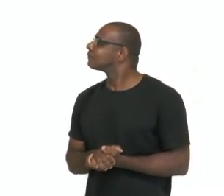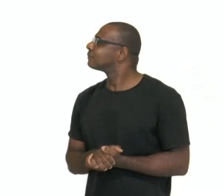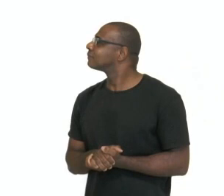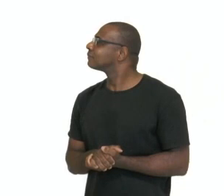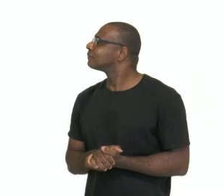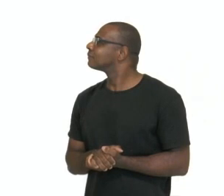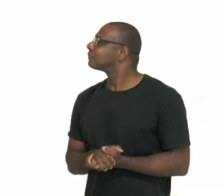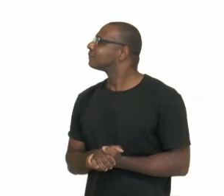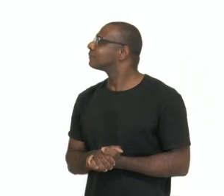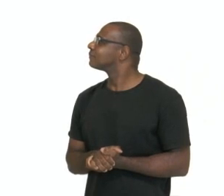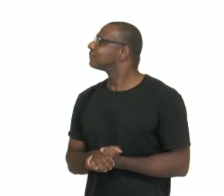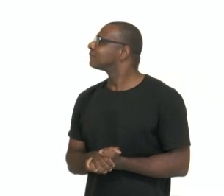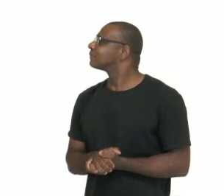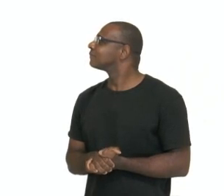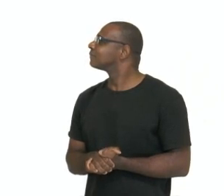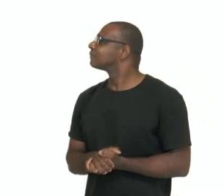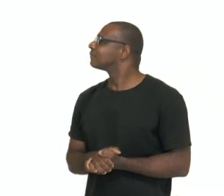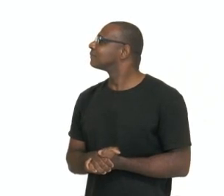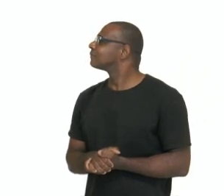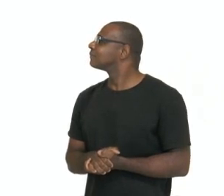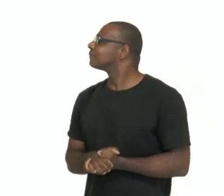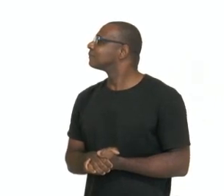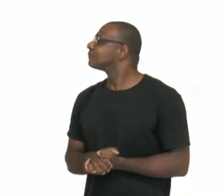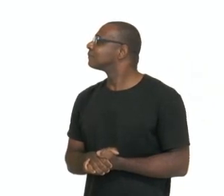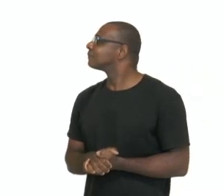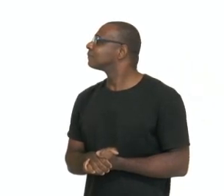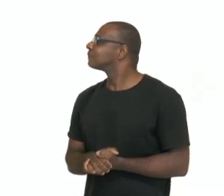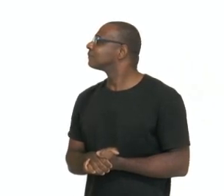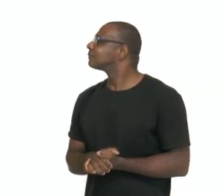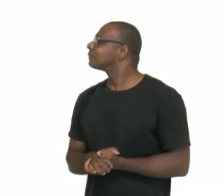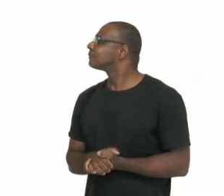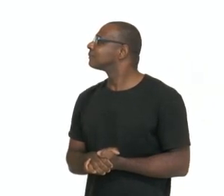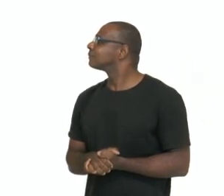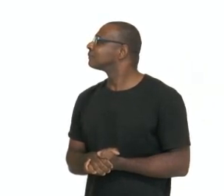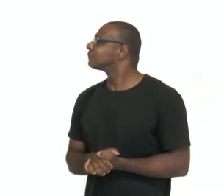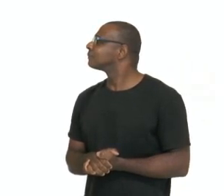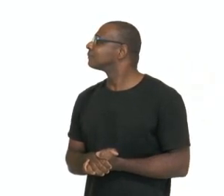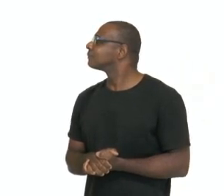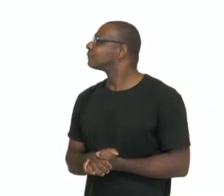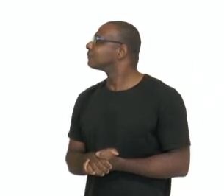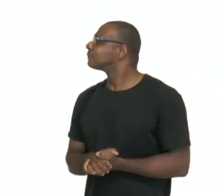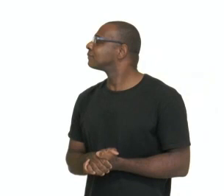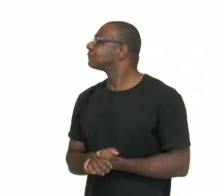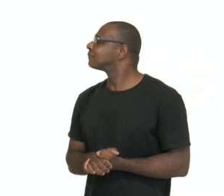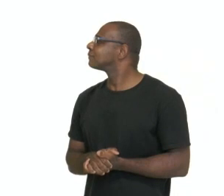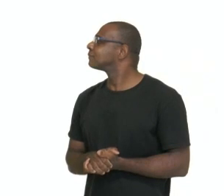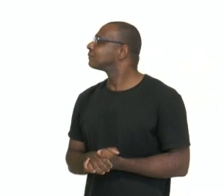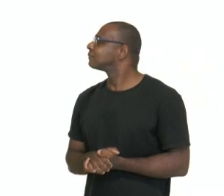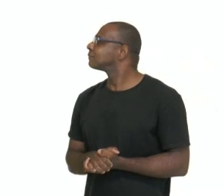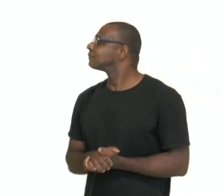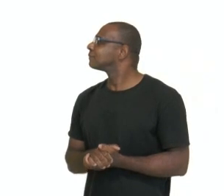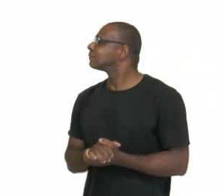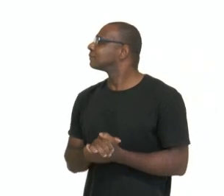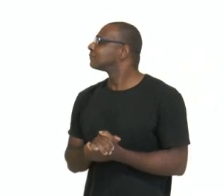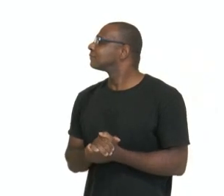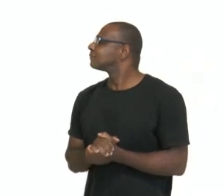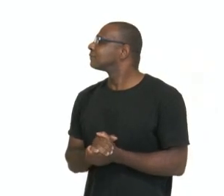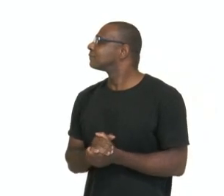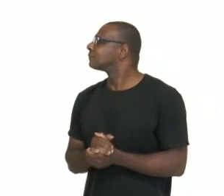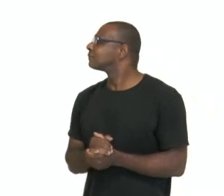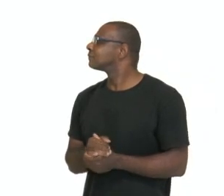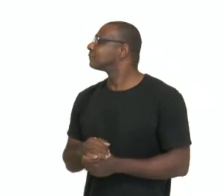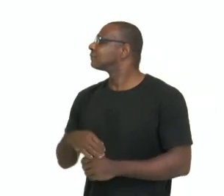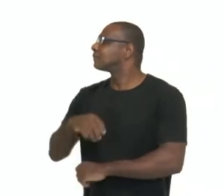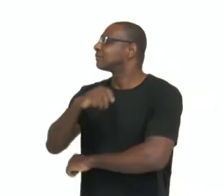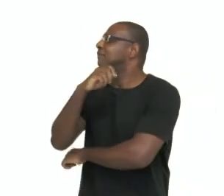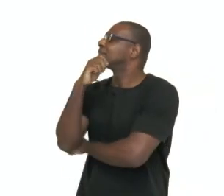devagar. Sei que segurava o livro grosso com as duas mãos, comprimindo-o contra o peito. Quanto